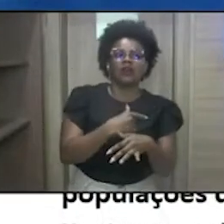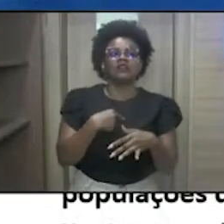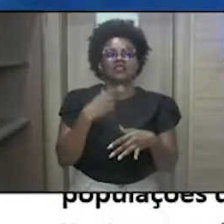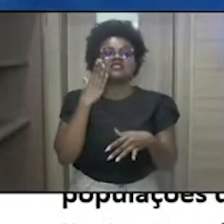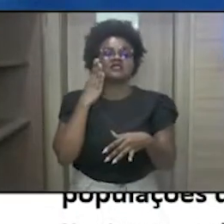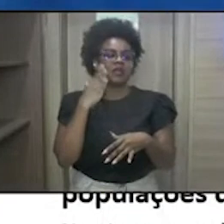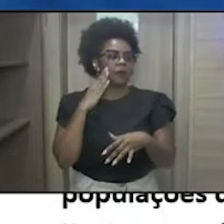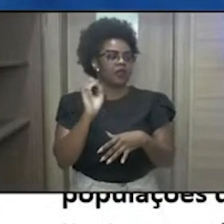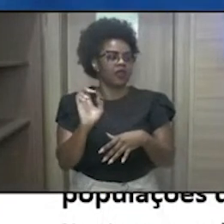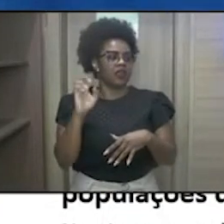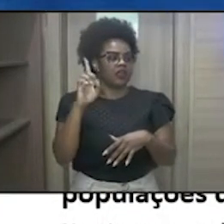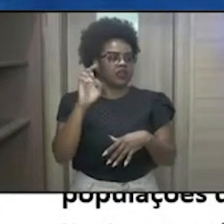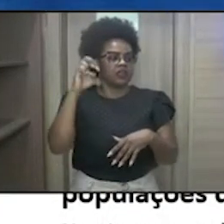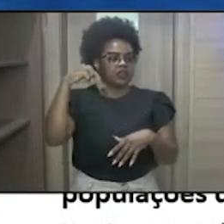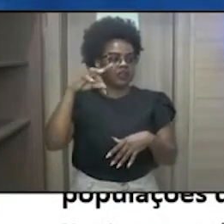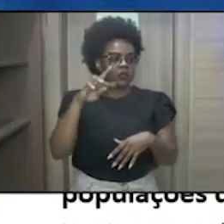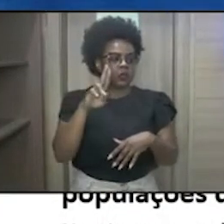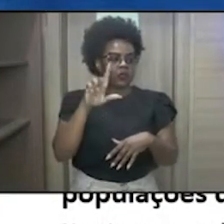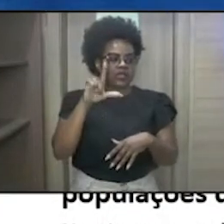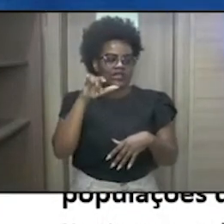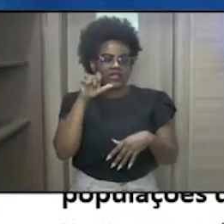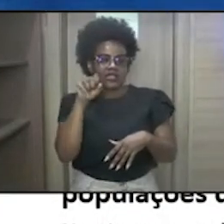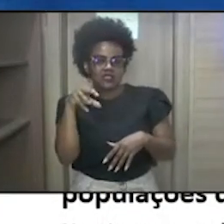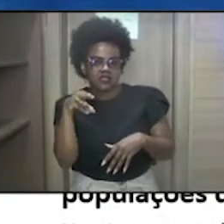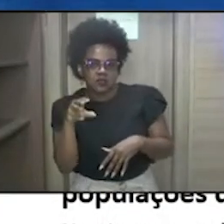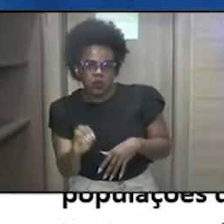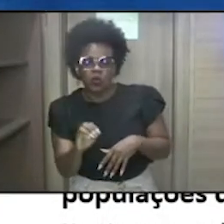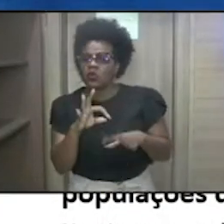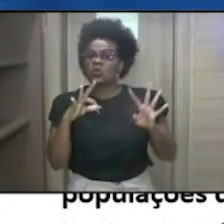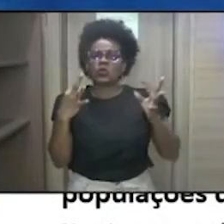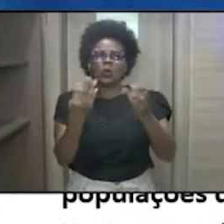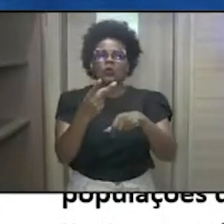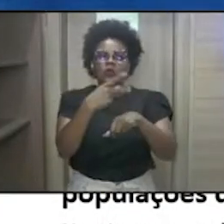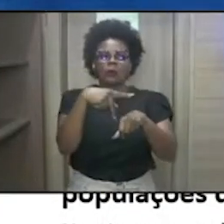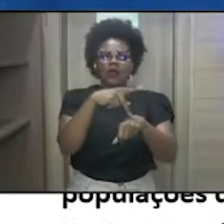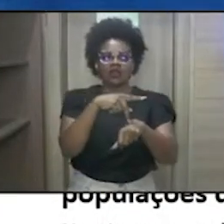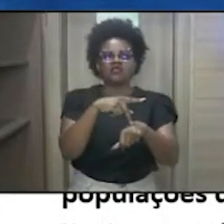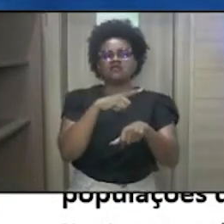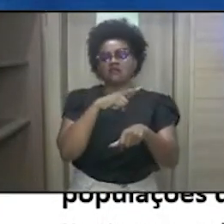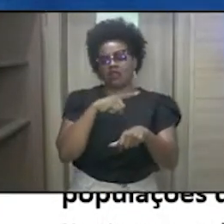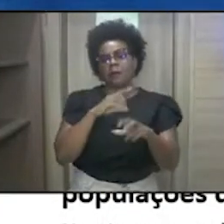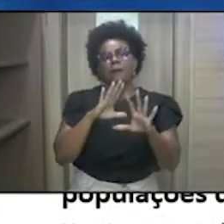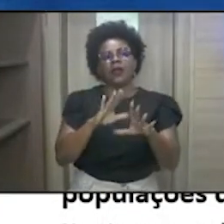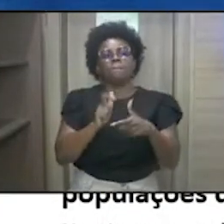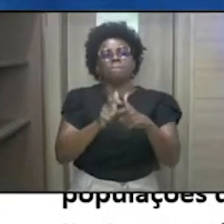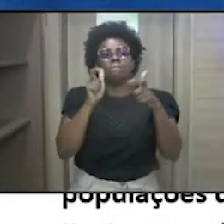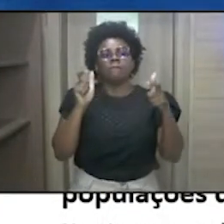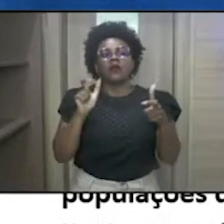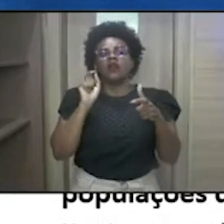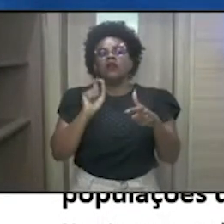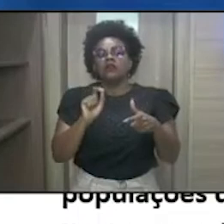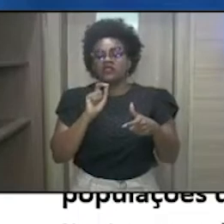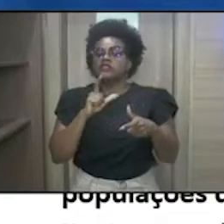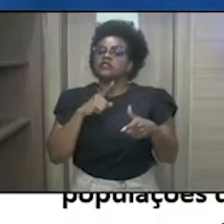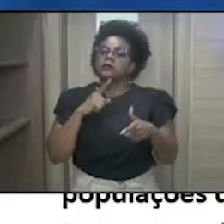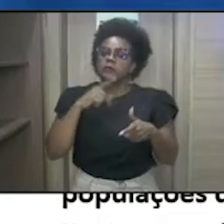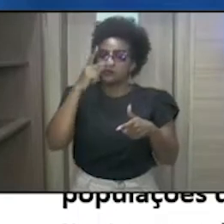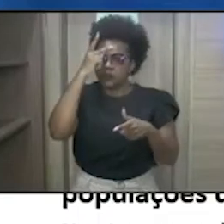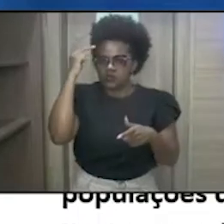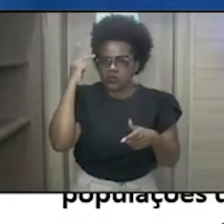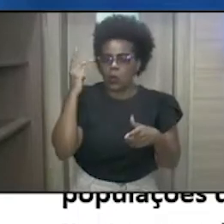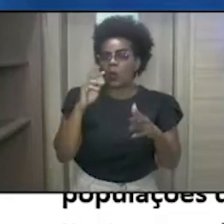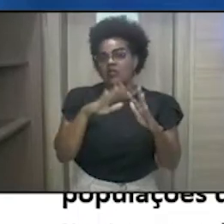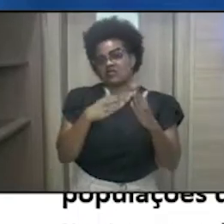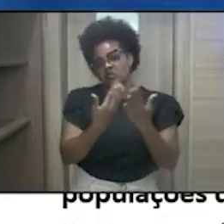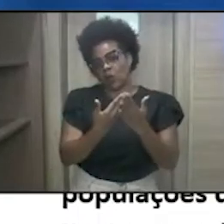é presente em todos os países, mas ele é maior em indivíduos com menor